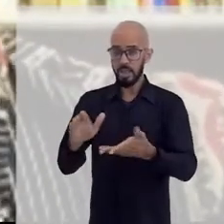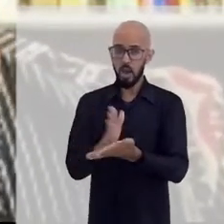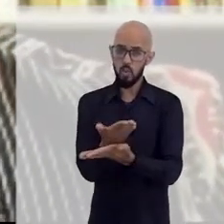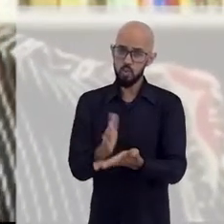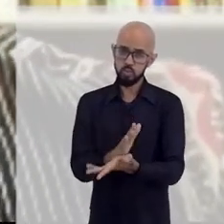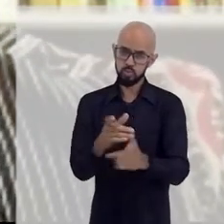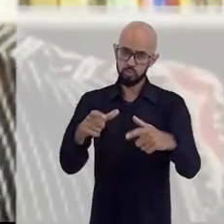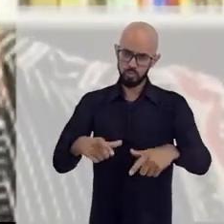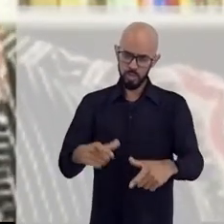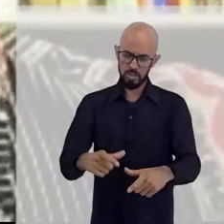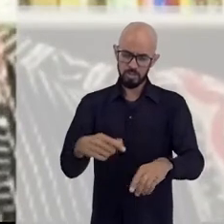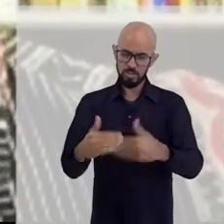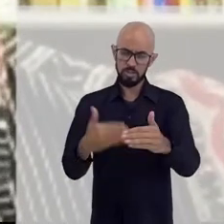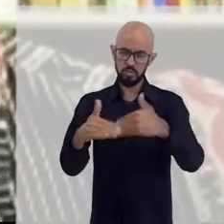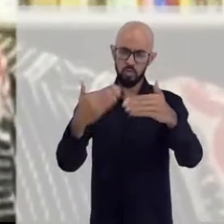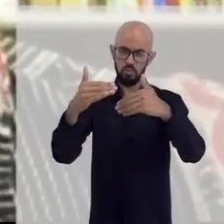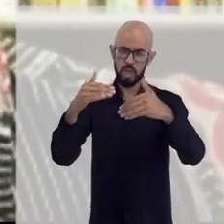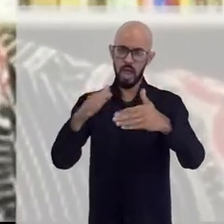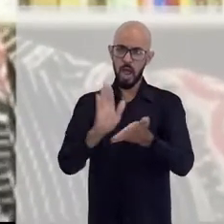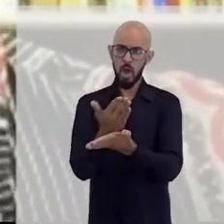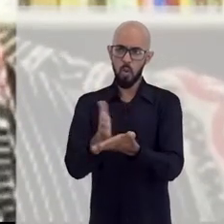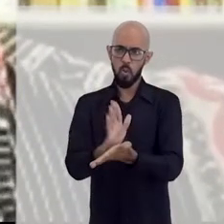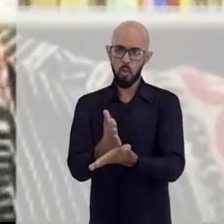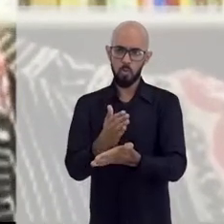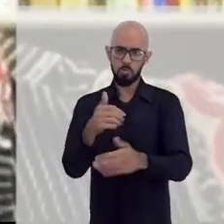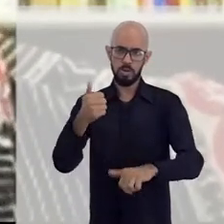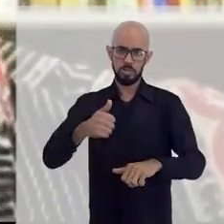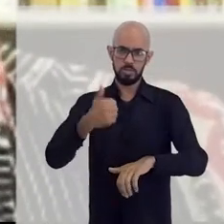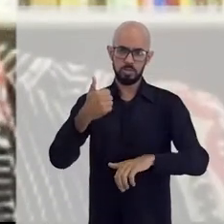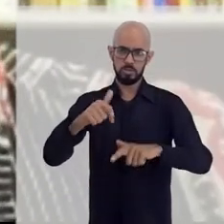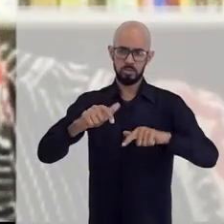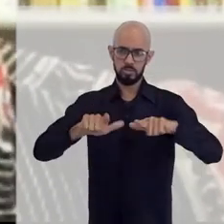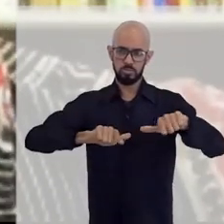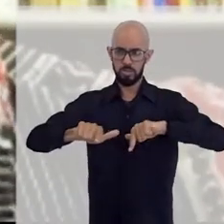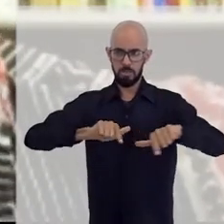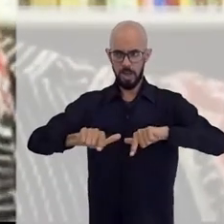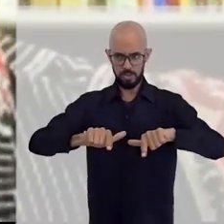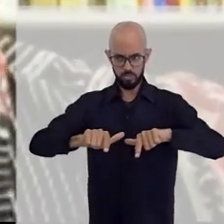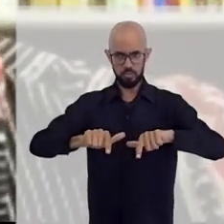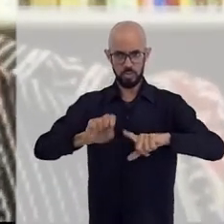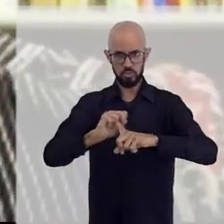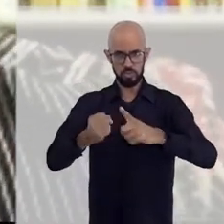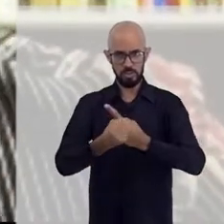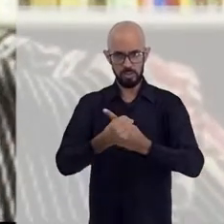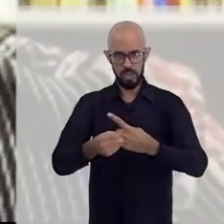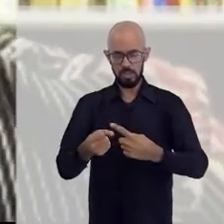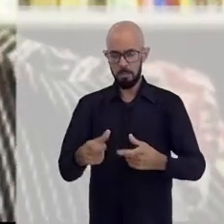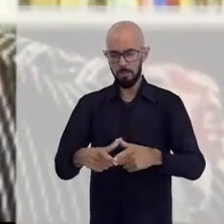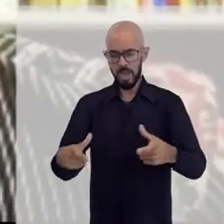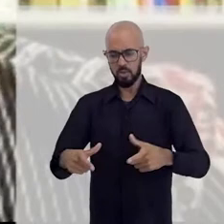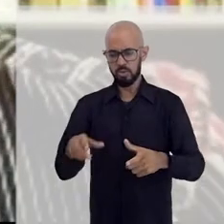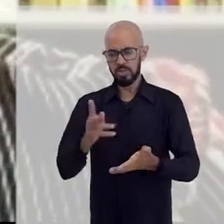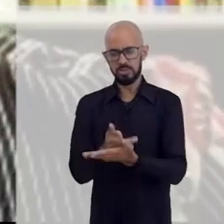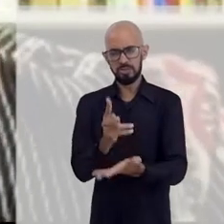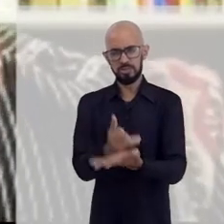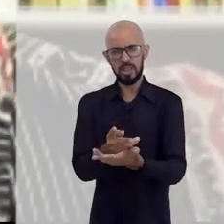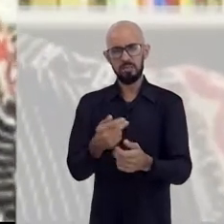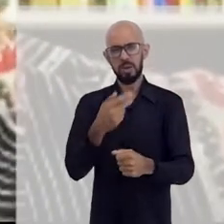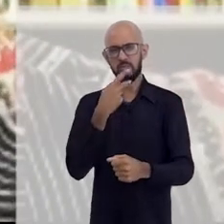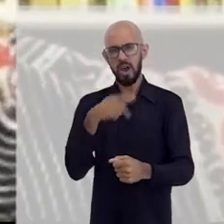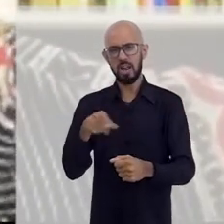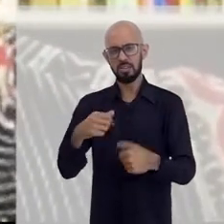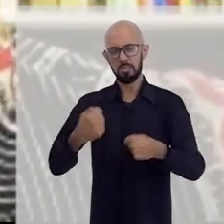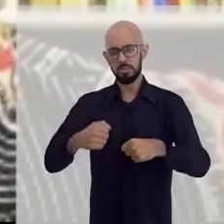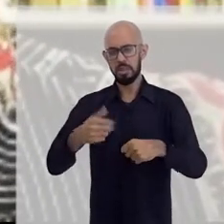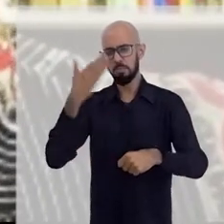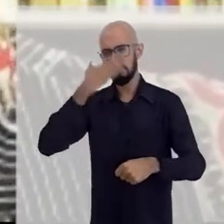espaços e desenvolver determinadas habilidades, determinadas funções na sociedade. Então, a gente sempre é visto como você tem sempre que estar